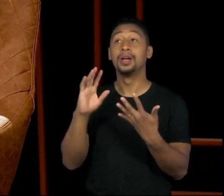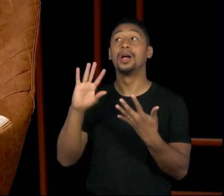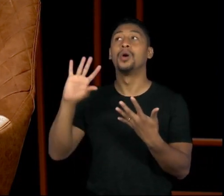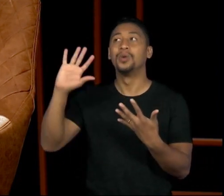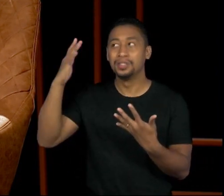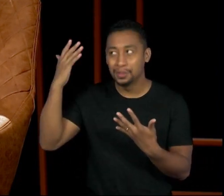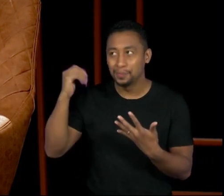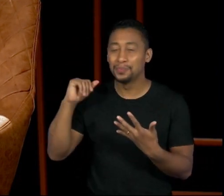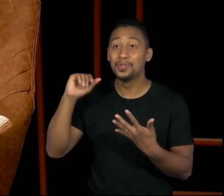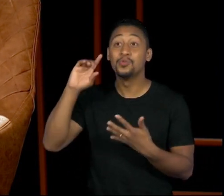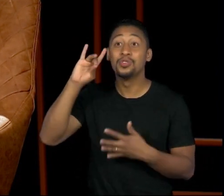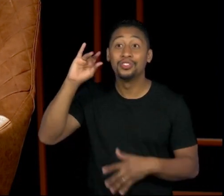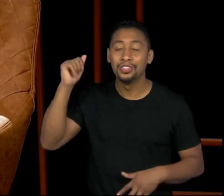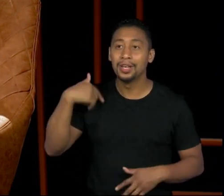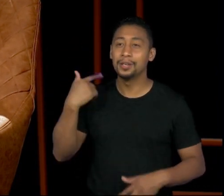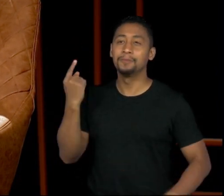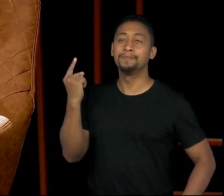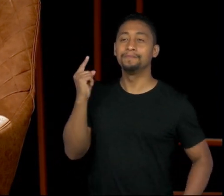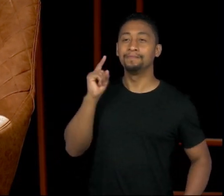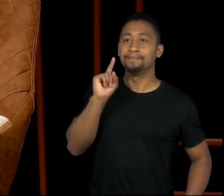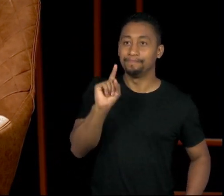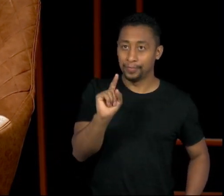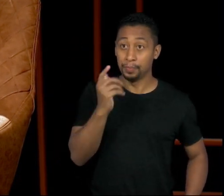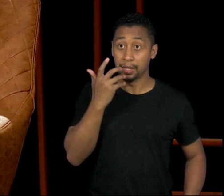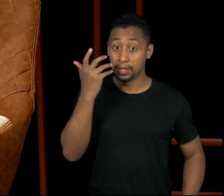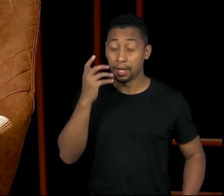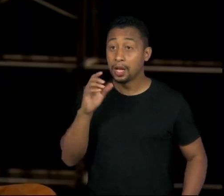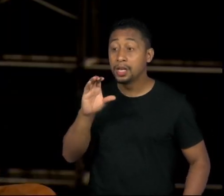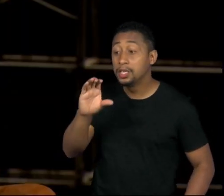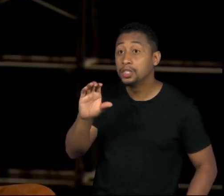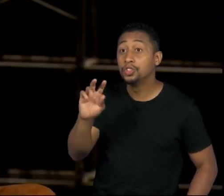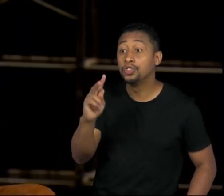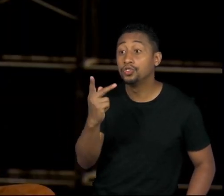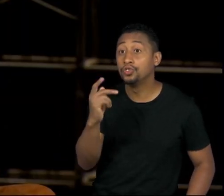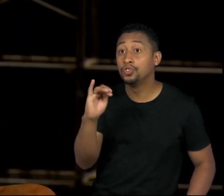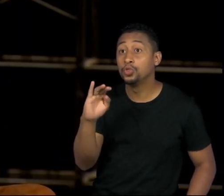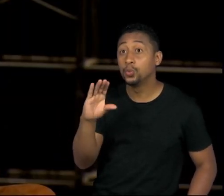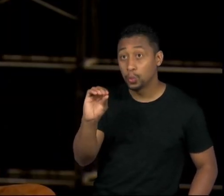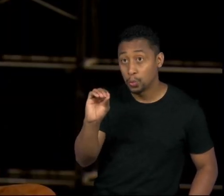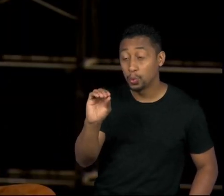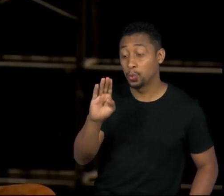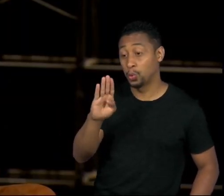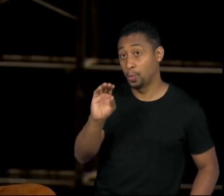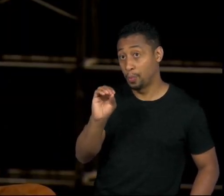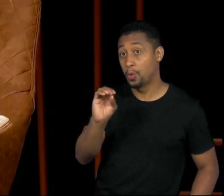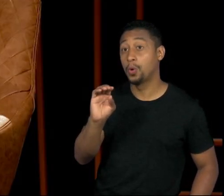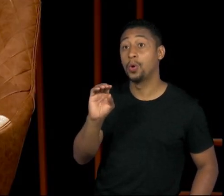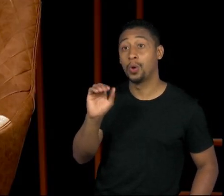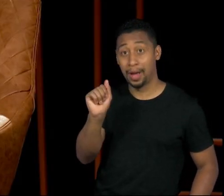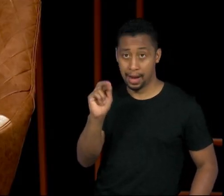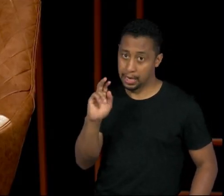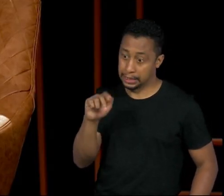cantar e estava Chico Buarque sentado ao lado do piano. Mas tem uma história. Tem uma história